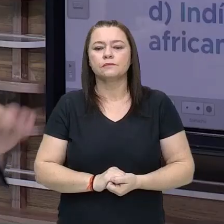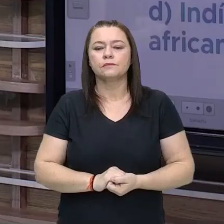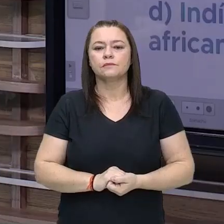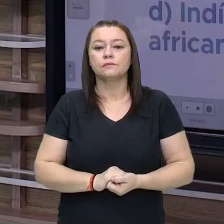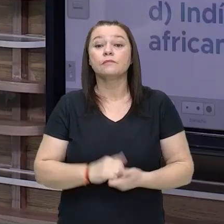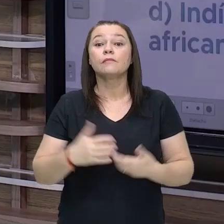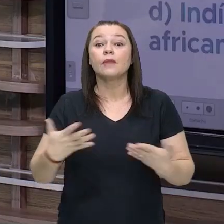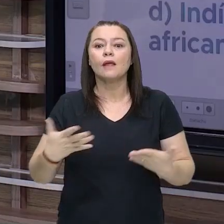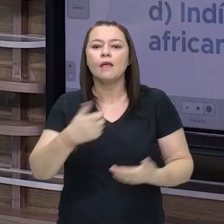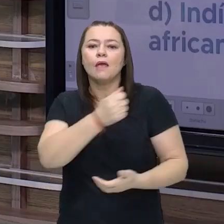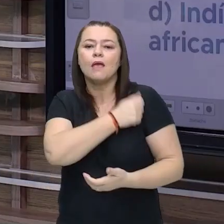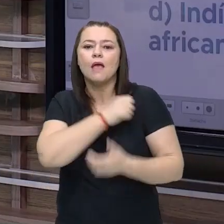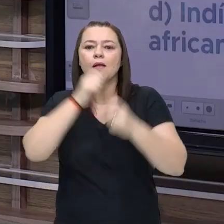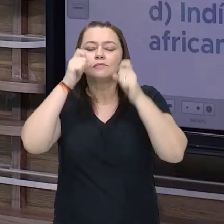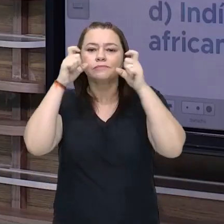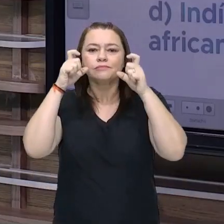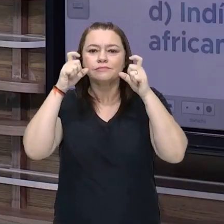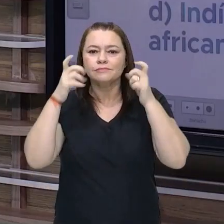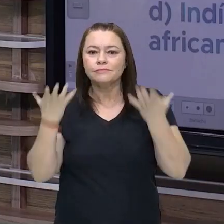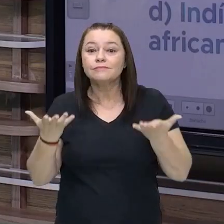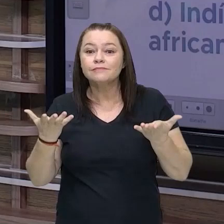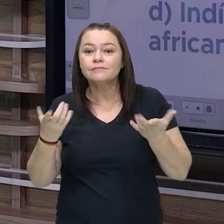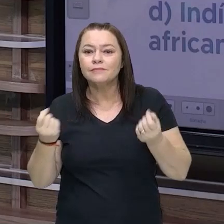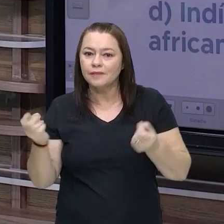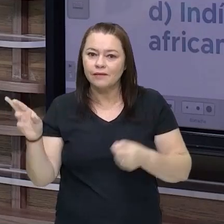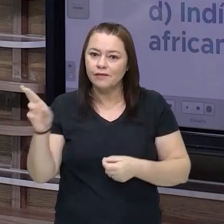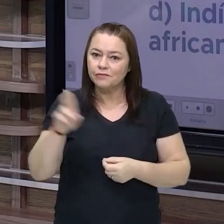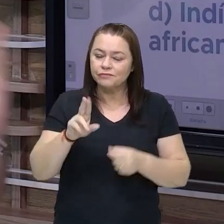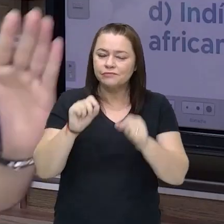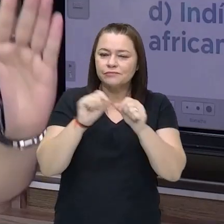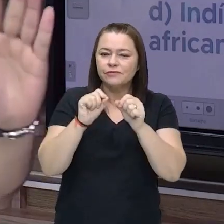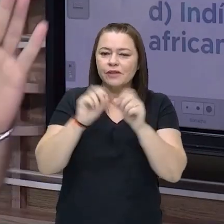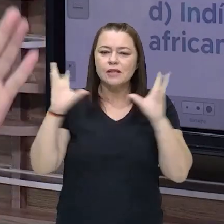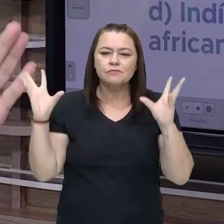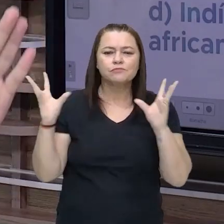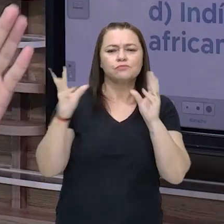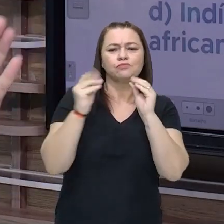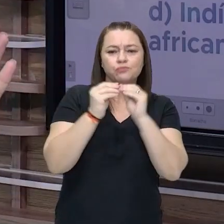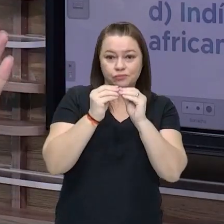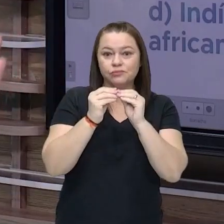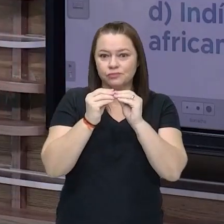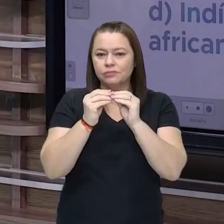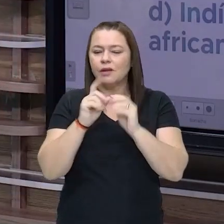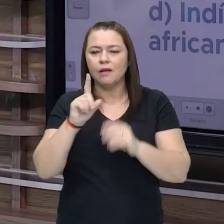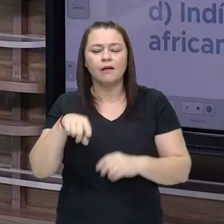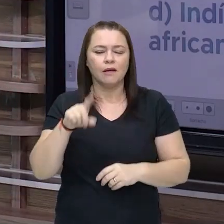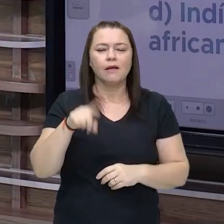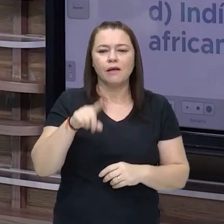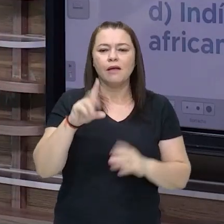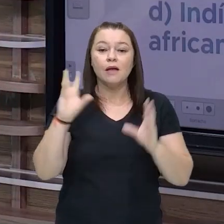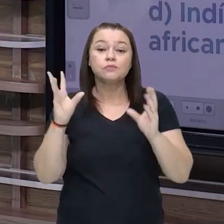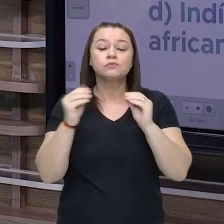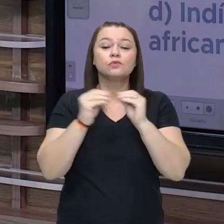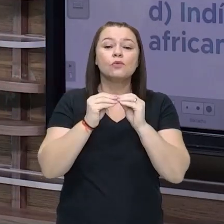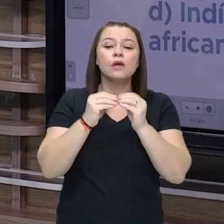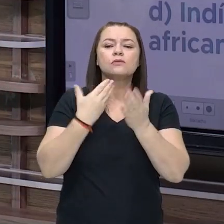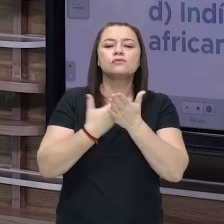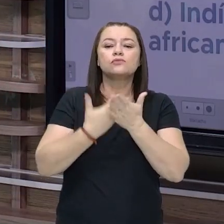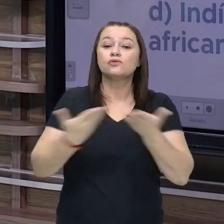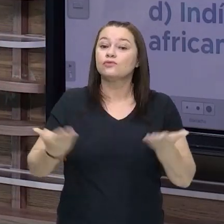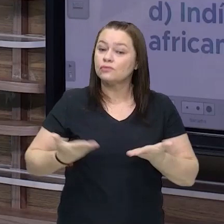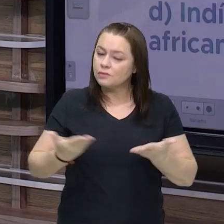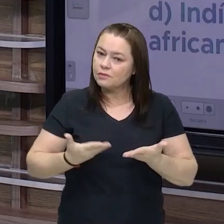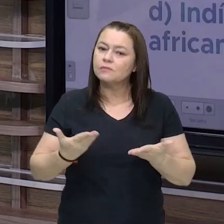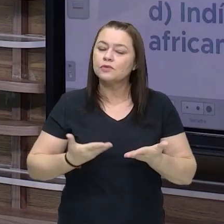E aí, aluno esperto, aluno leão, vamos agora fazer apenas aquele resumão. Rapaz, agora vamos fazer o resumo do que nós vimos na aula de